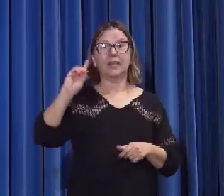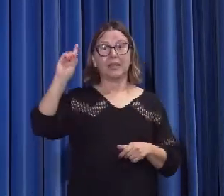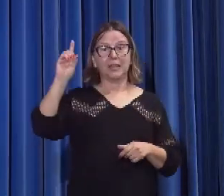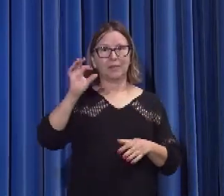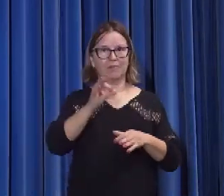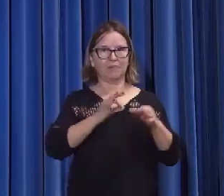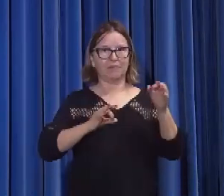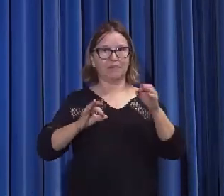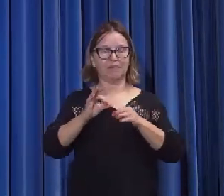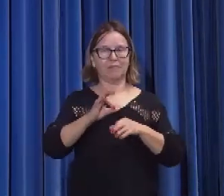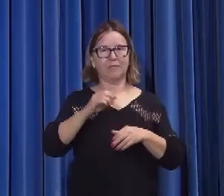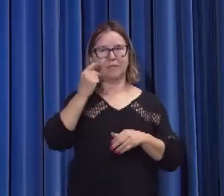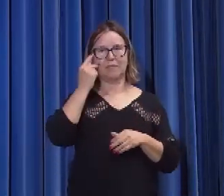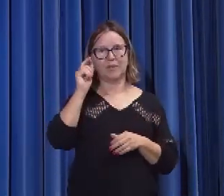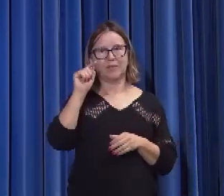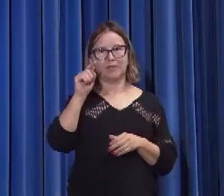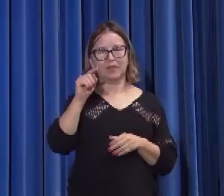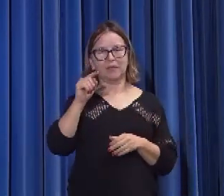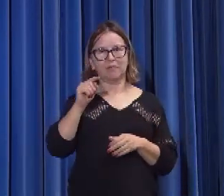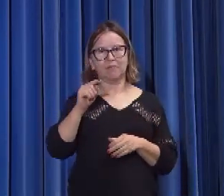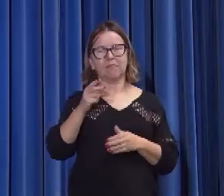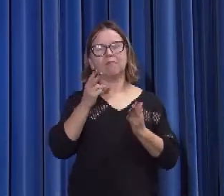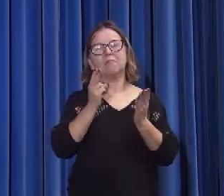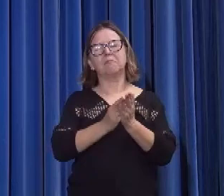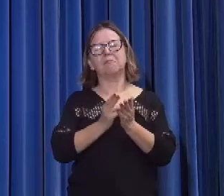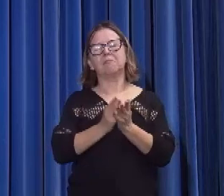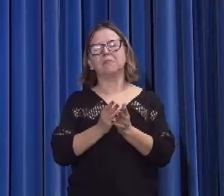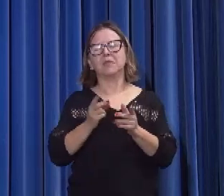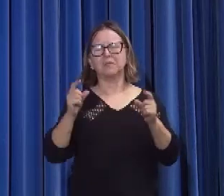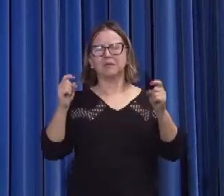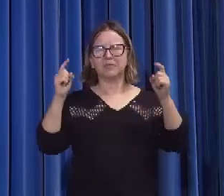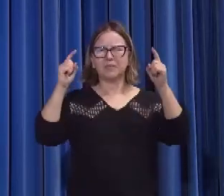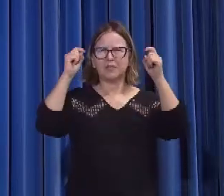você, por mais difíceis que elas sejam.